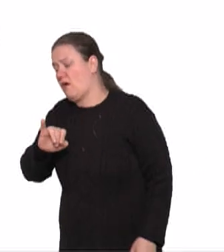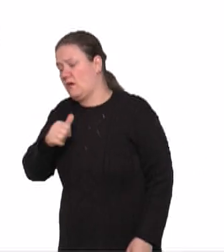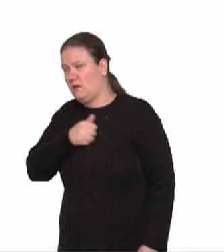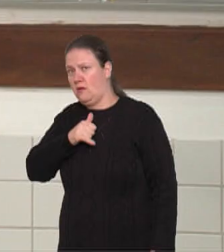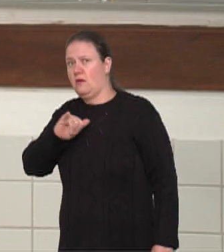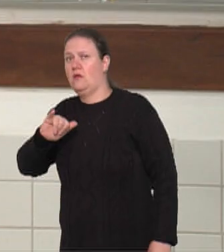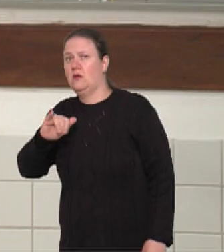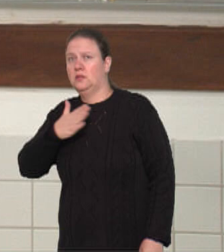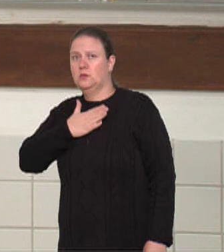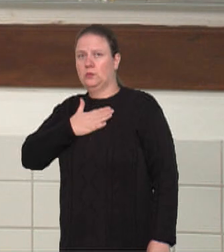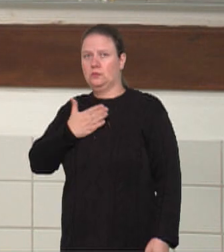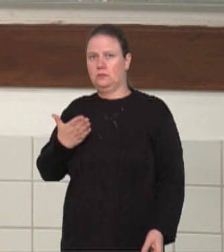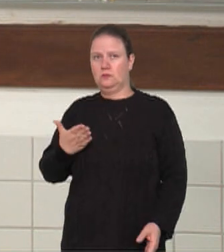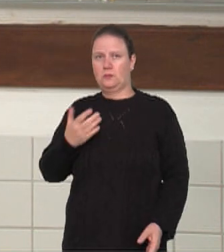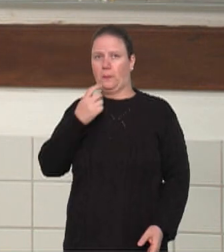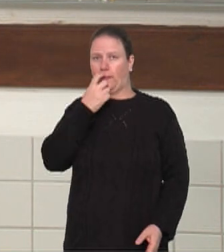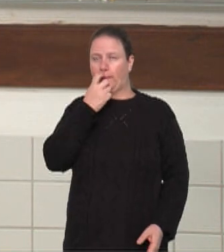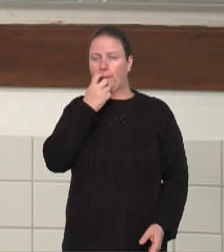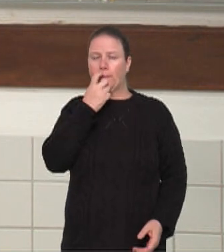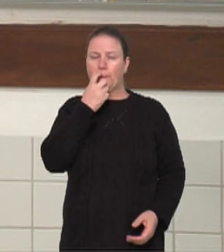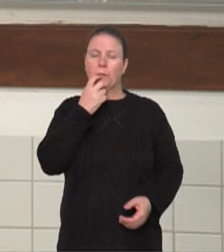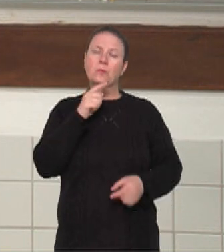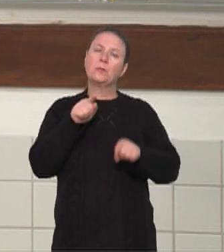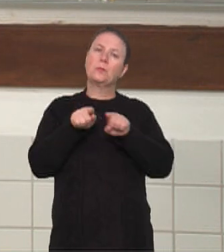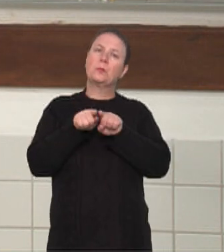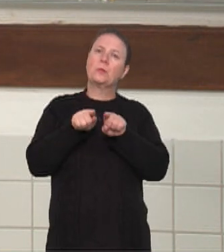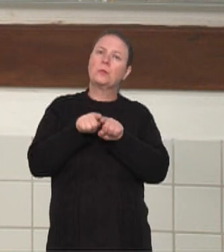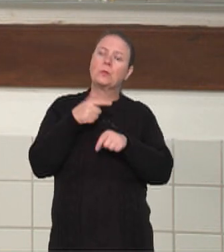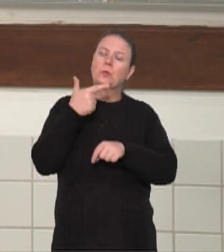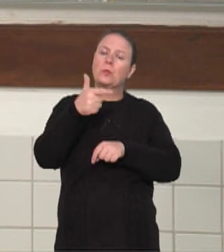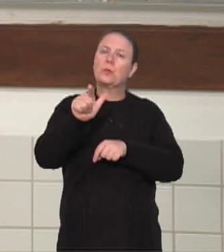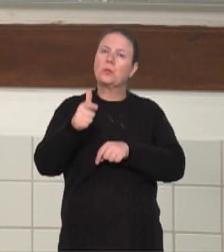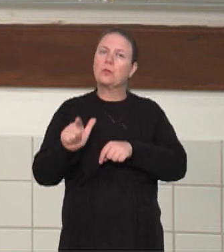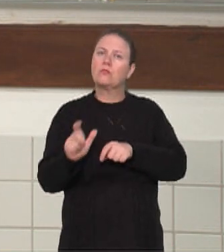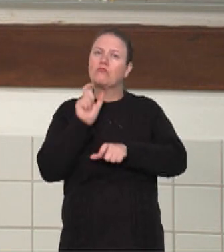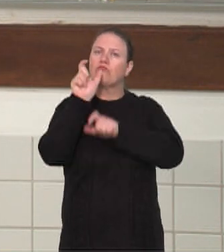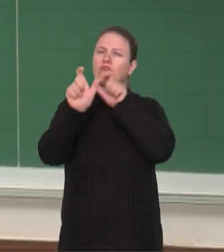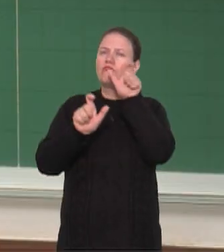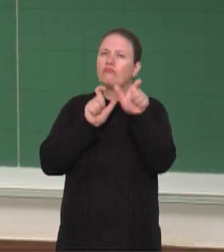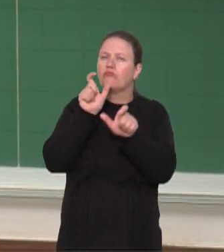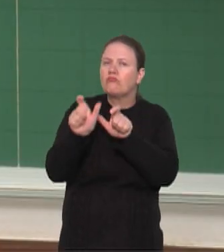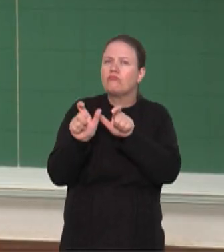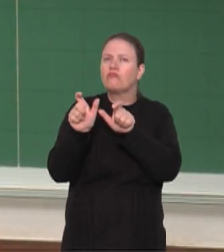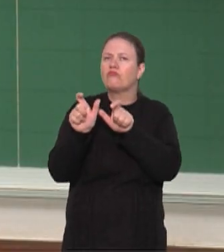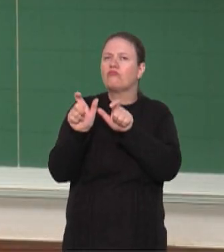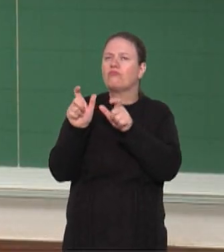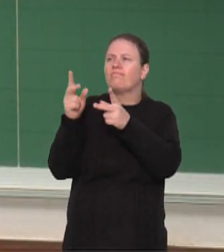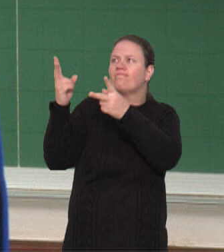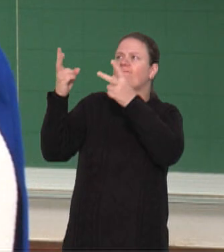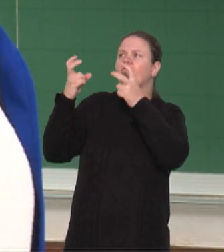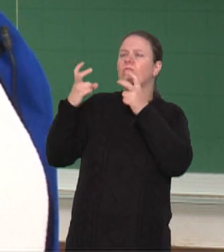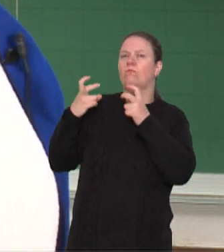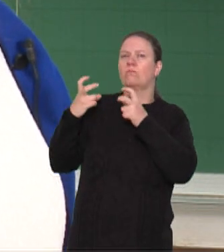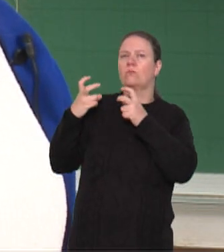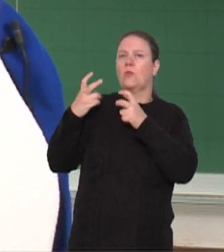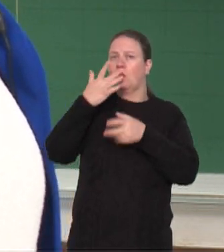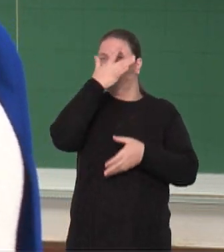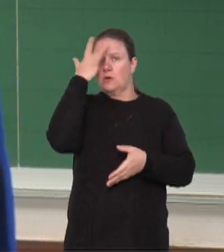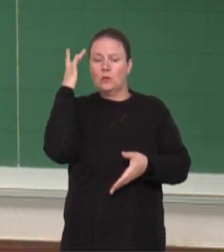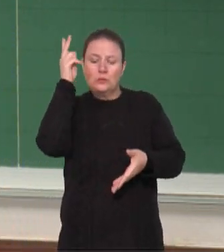uma transposição ali, foram acrescentadas outras palavras para poder tornar esse enunciado compreensível para o